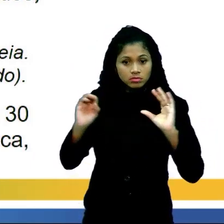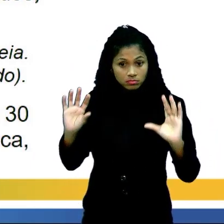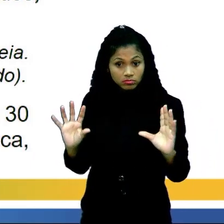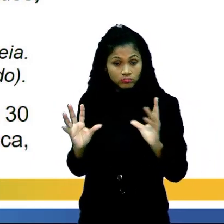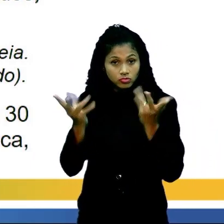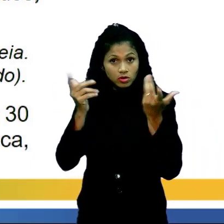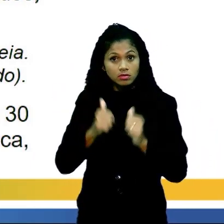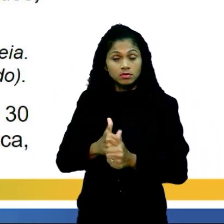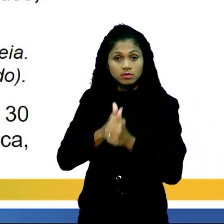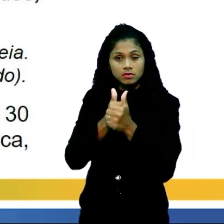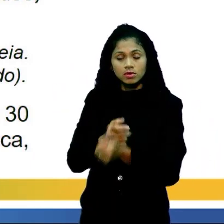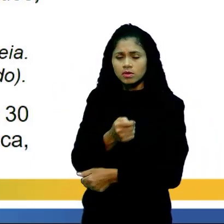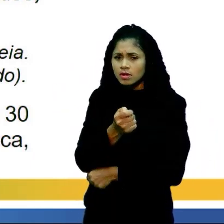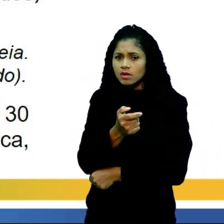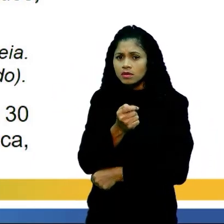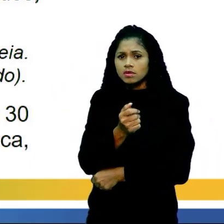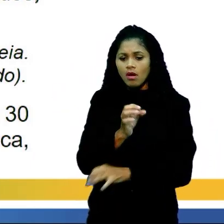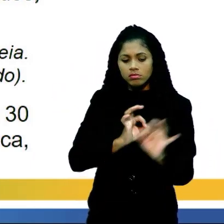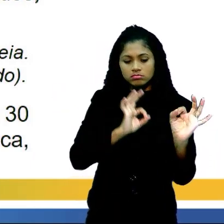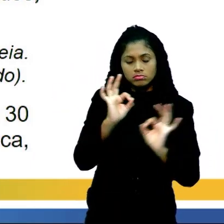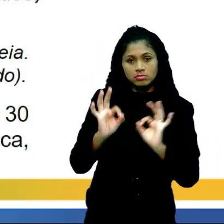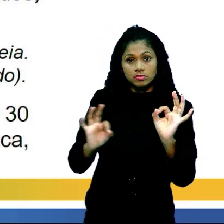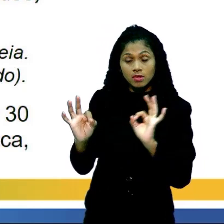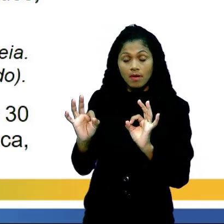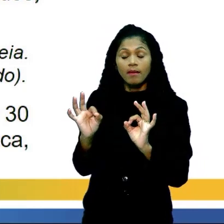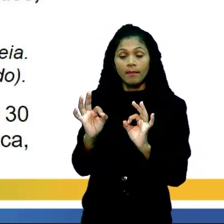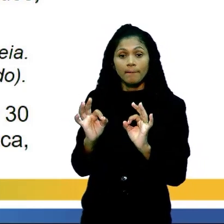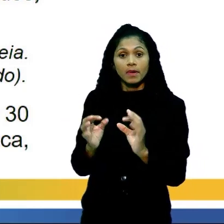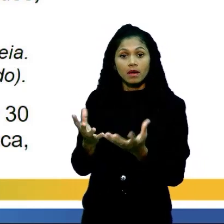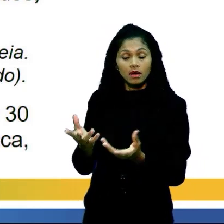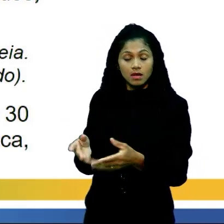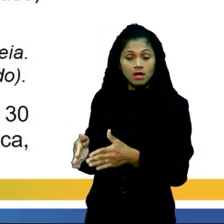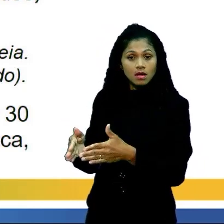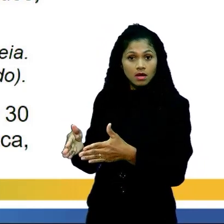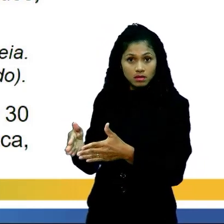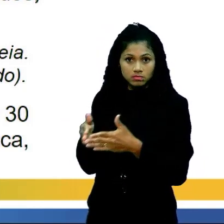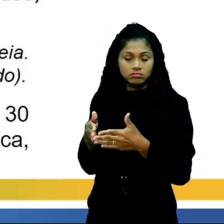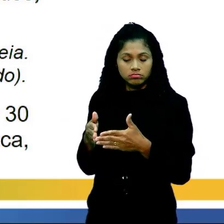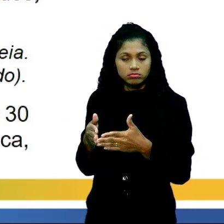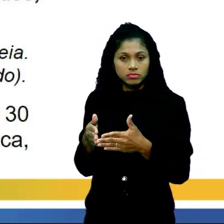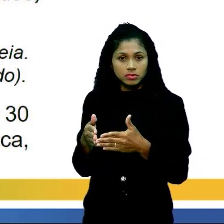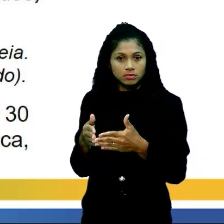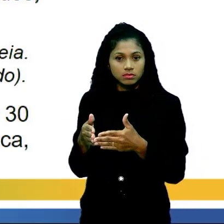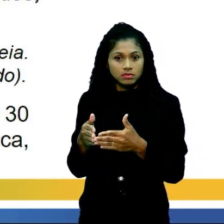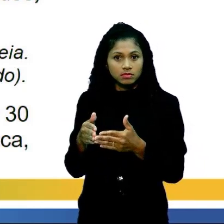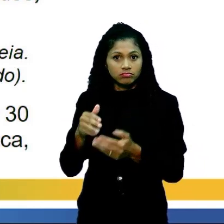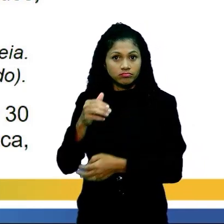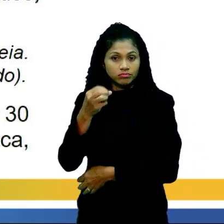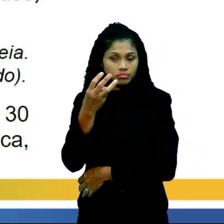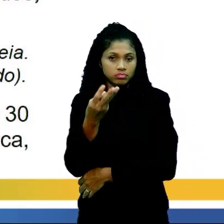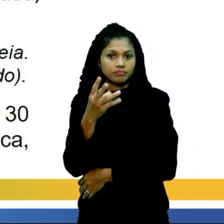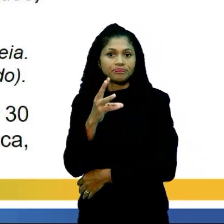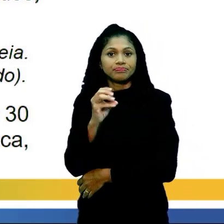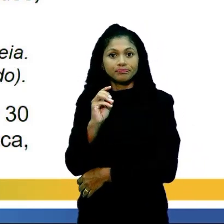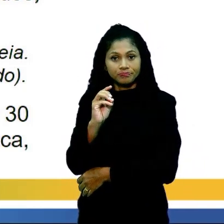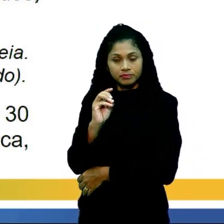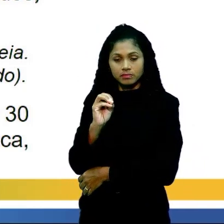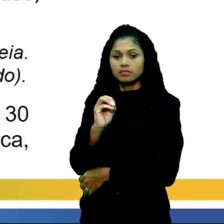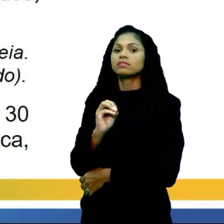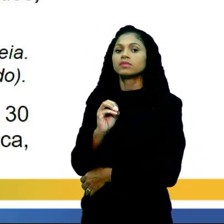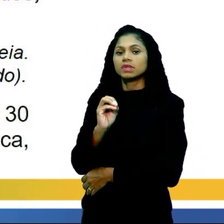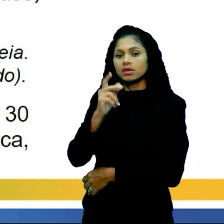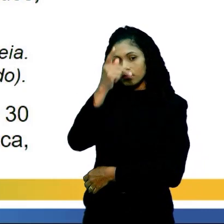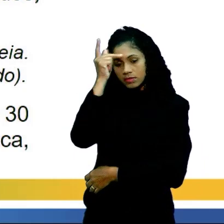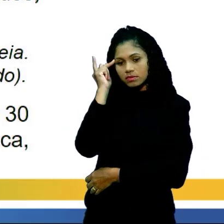se preparar para receber 30 convidados para a ceia de Natal.